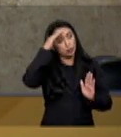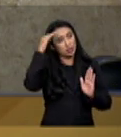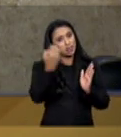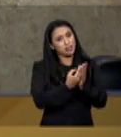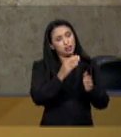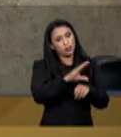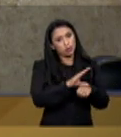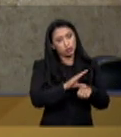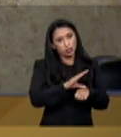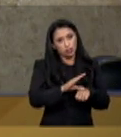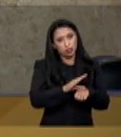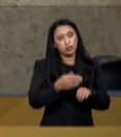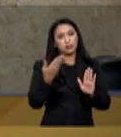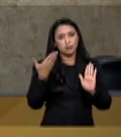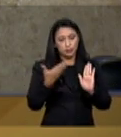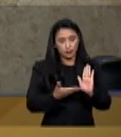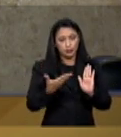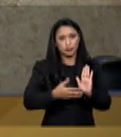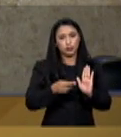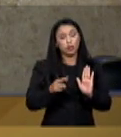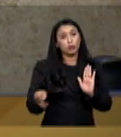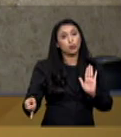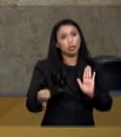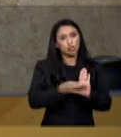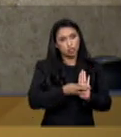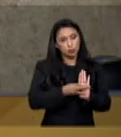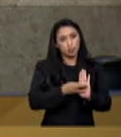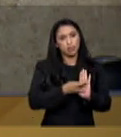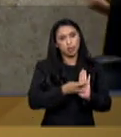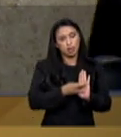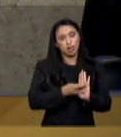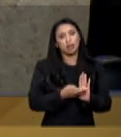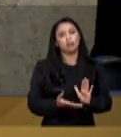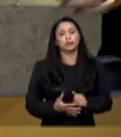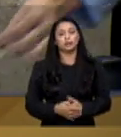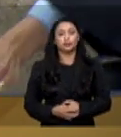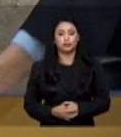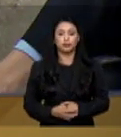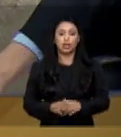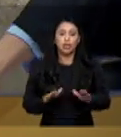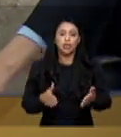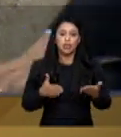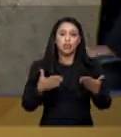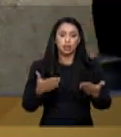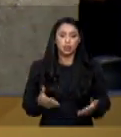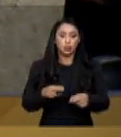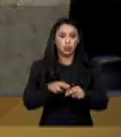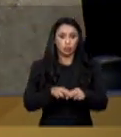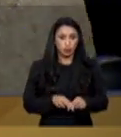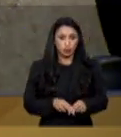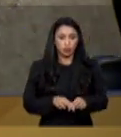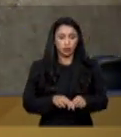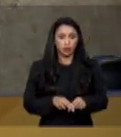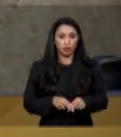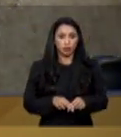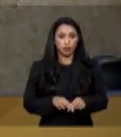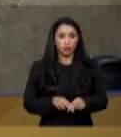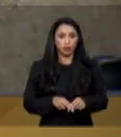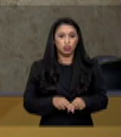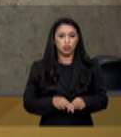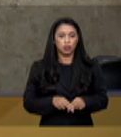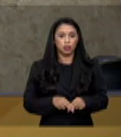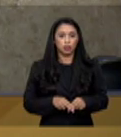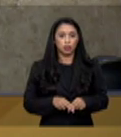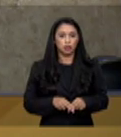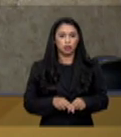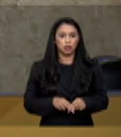artigo 131, parágrafo 2º do regimento interno do Supremo Tribunal Federal. Então, tendo em vista que não haverá...